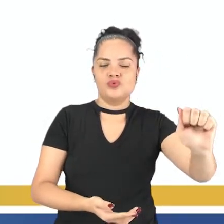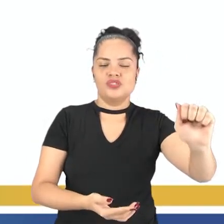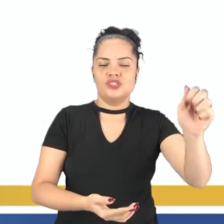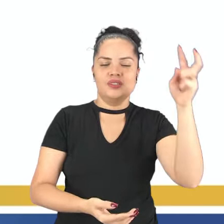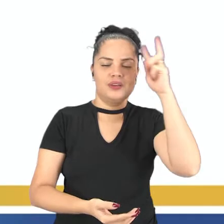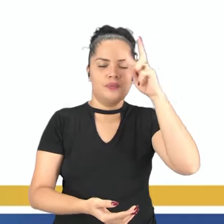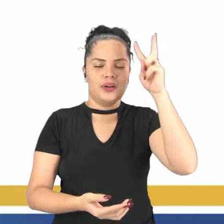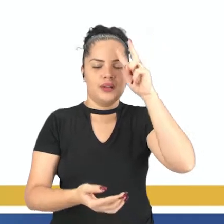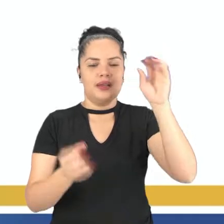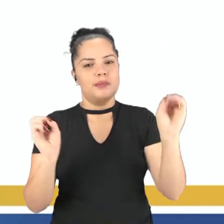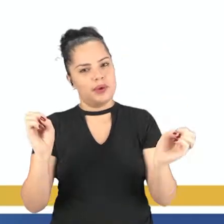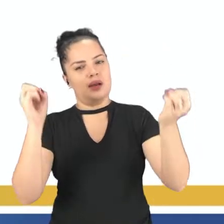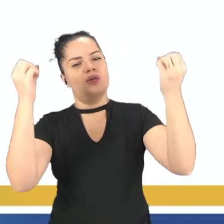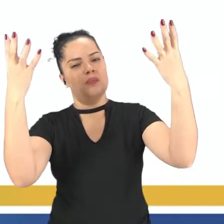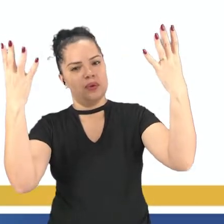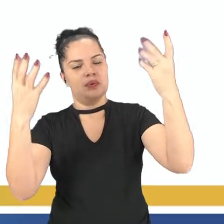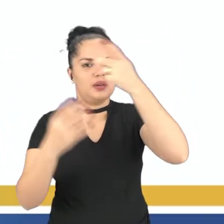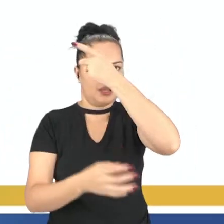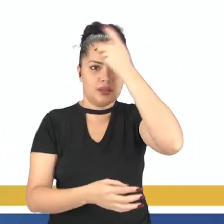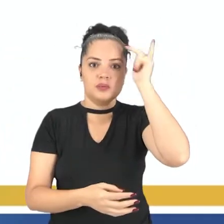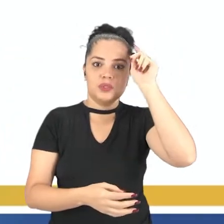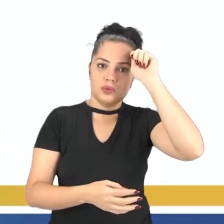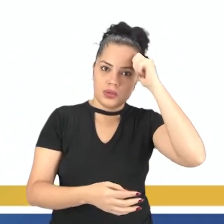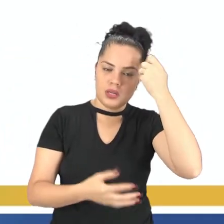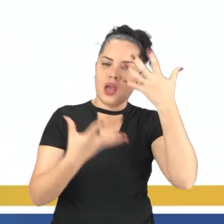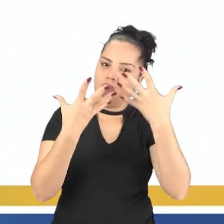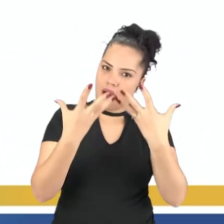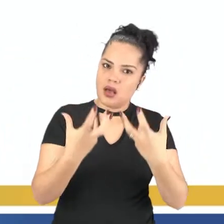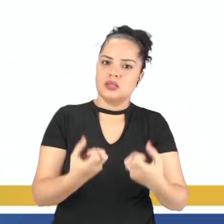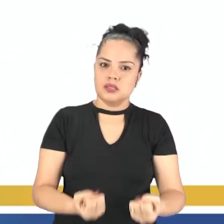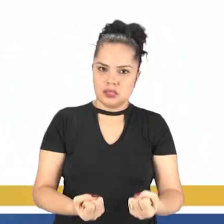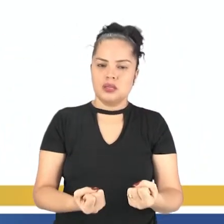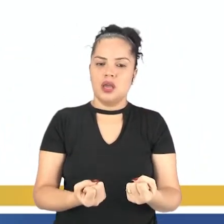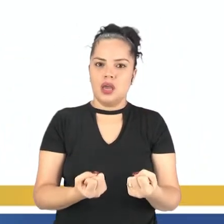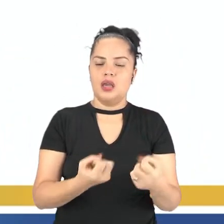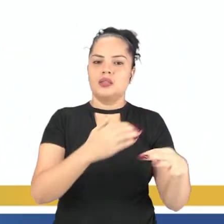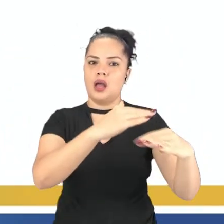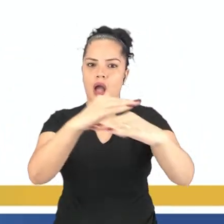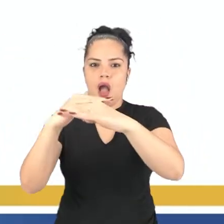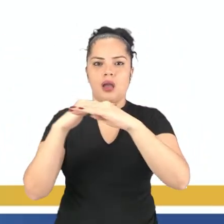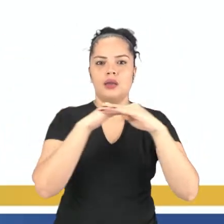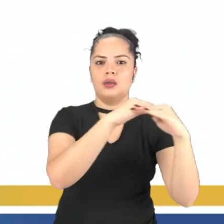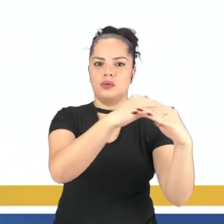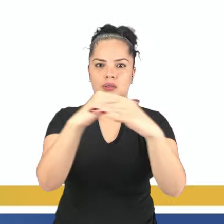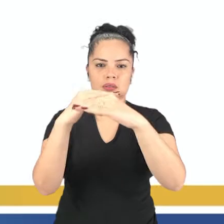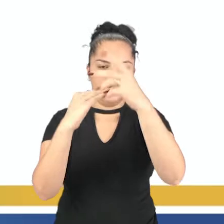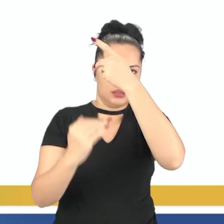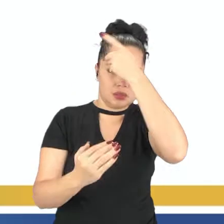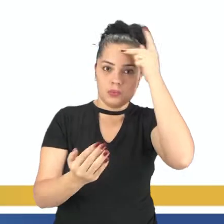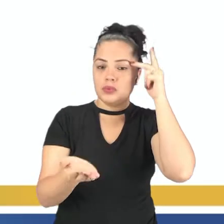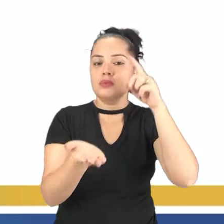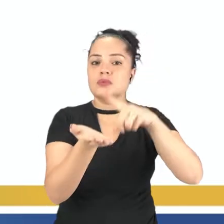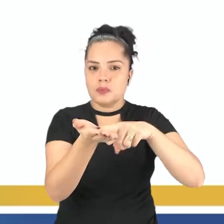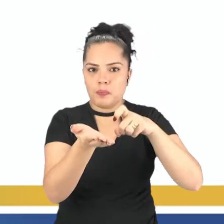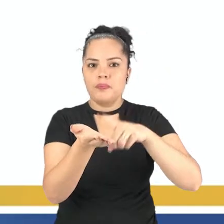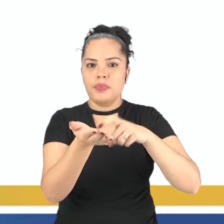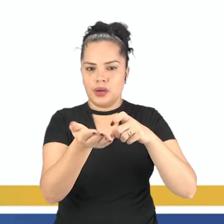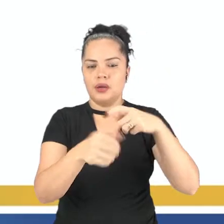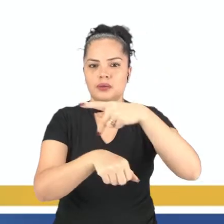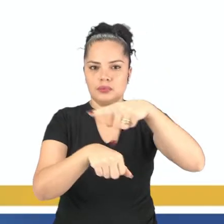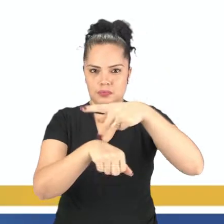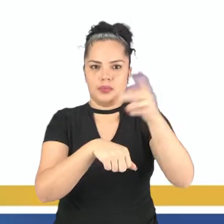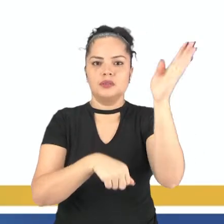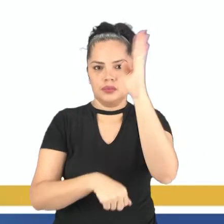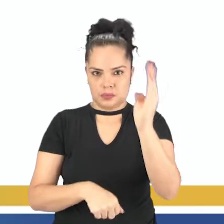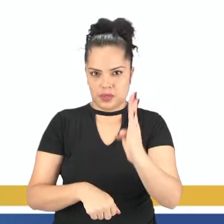negros realizam para serem aceitos da mesma forma que os brancos no Brasil. Então, muitas vezes,